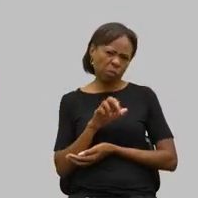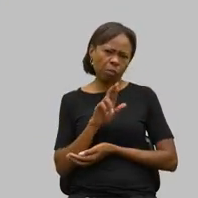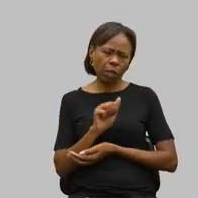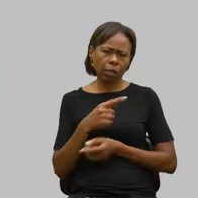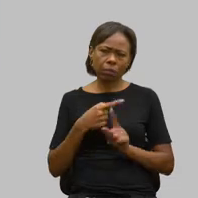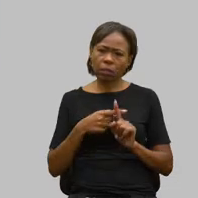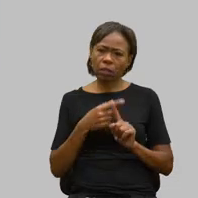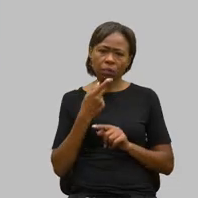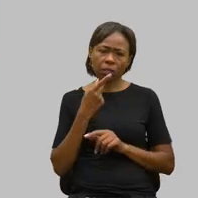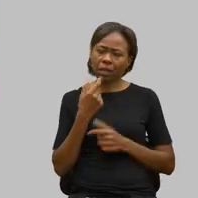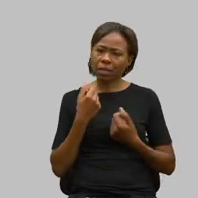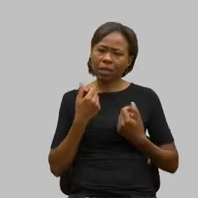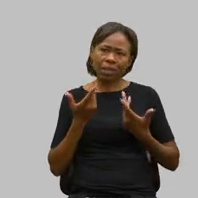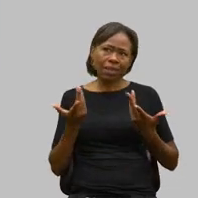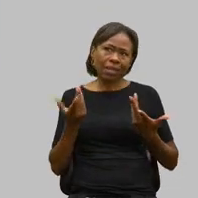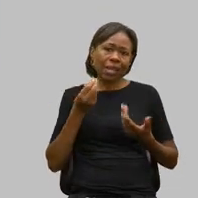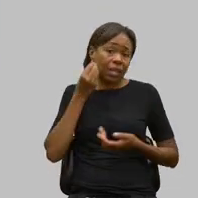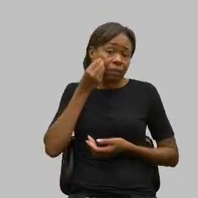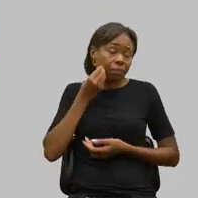É uma experiência